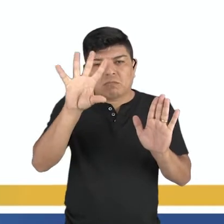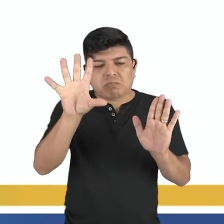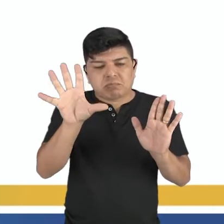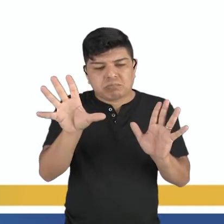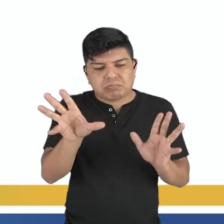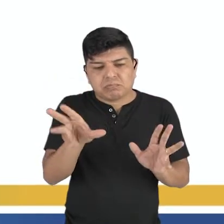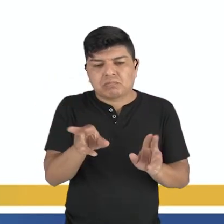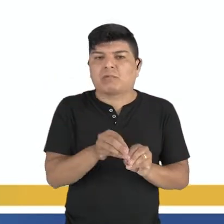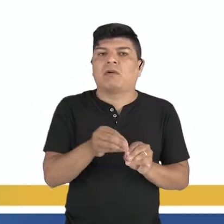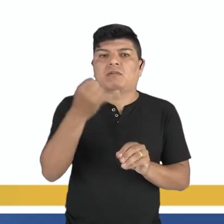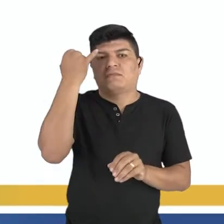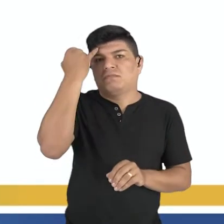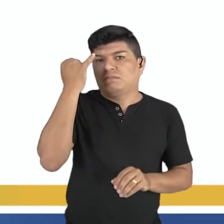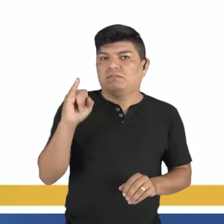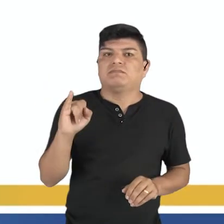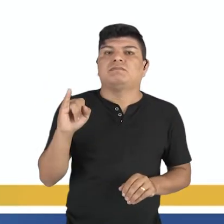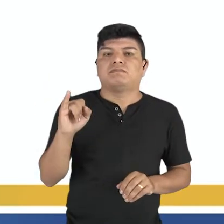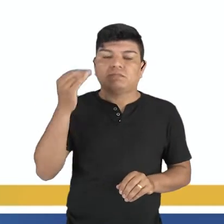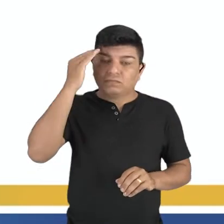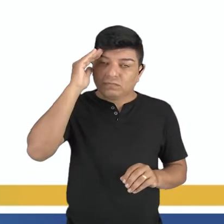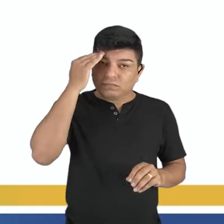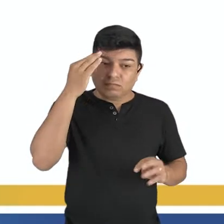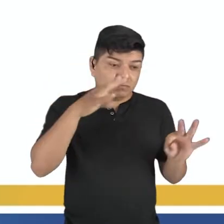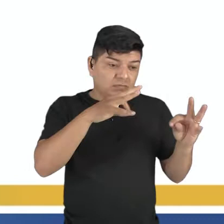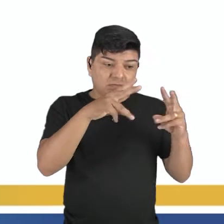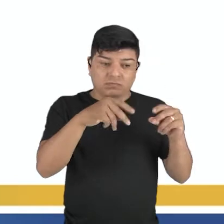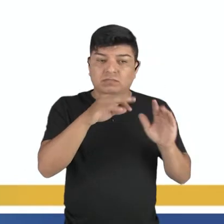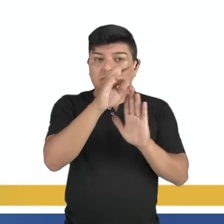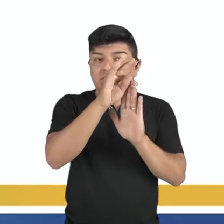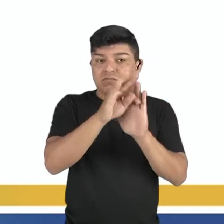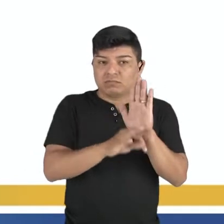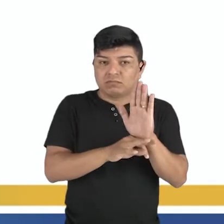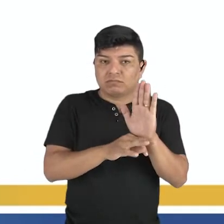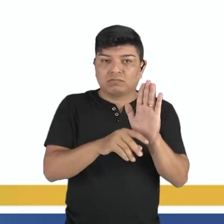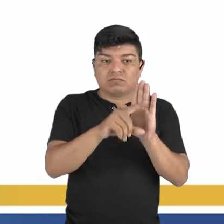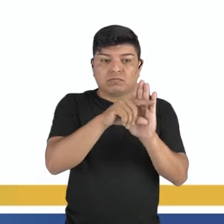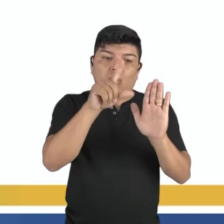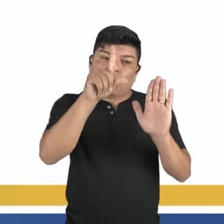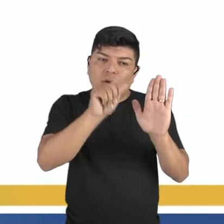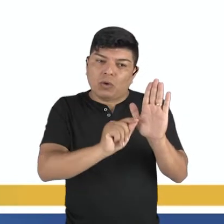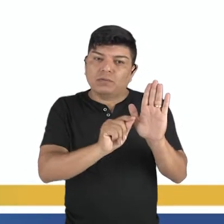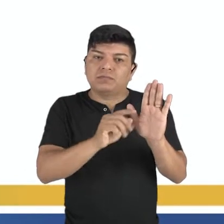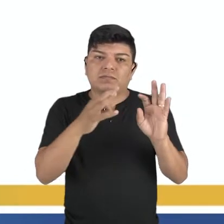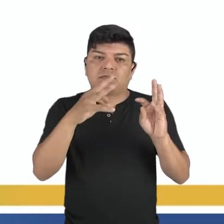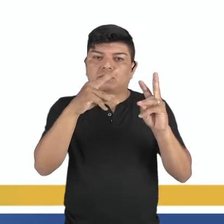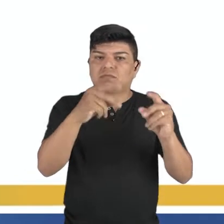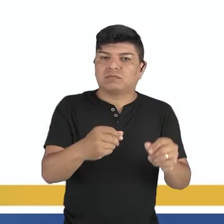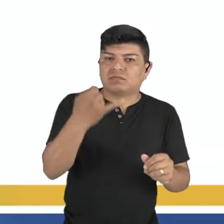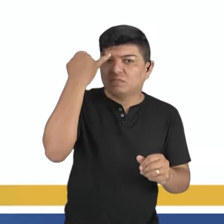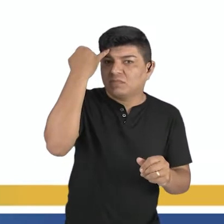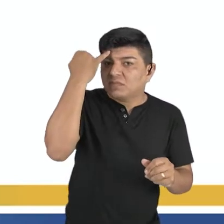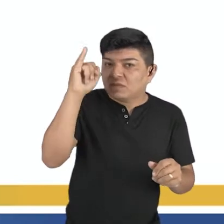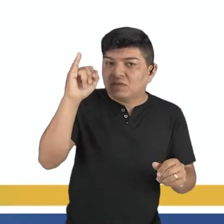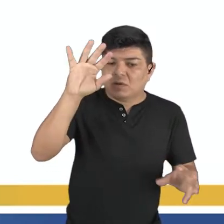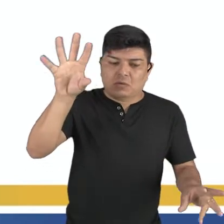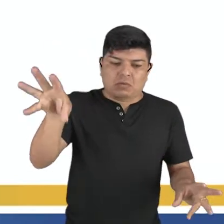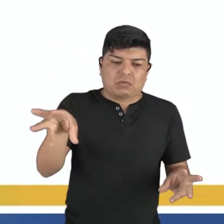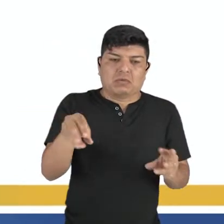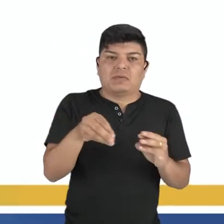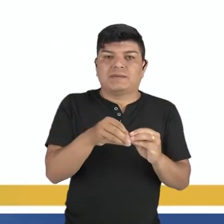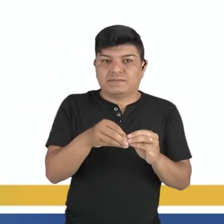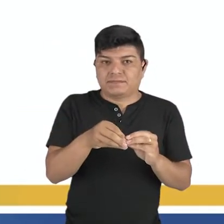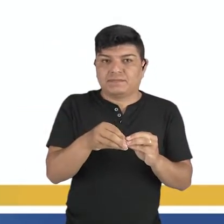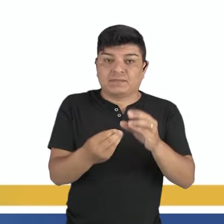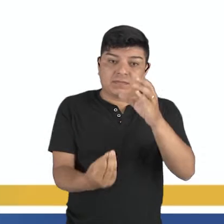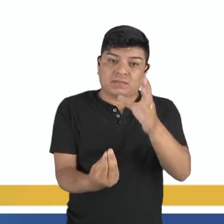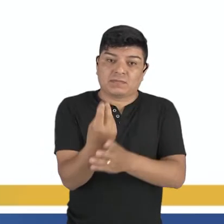ideias. Você vai entender aquele texto e vai condensar, diminuir todas aquelas ideias, um texto construído por